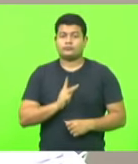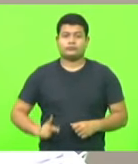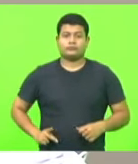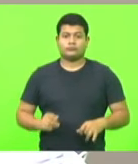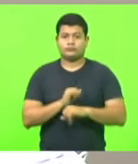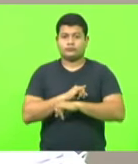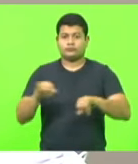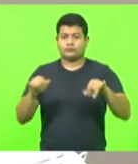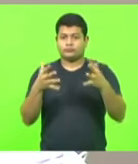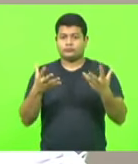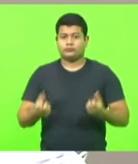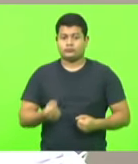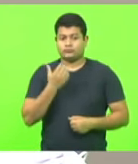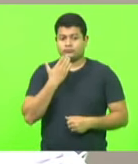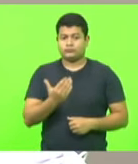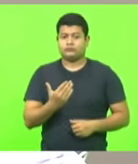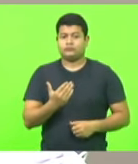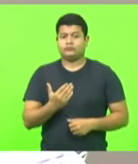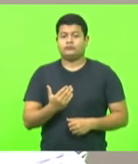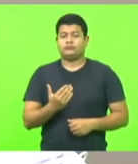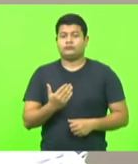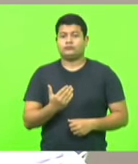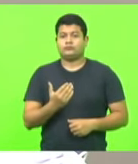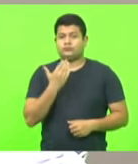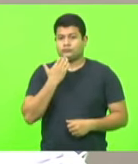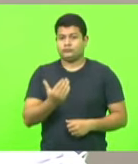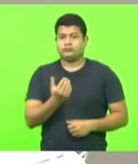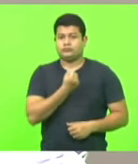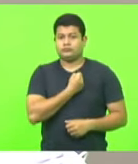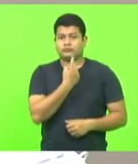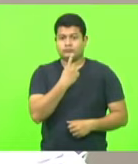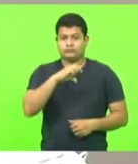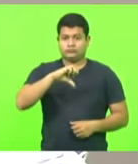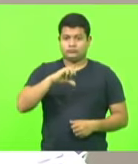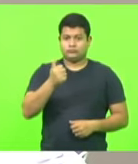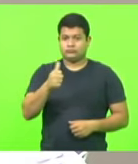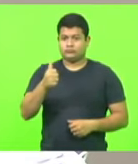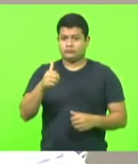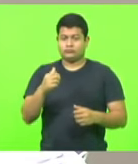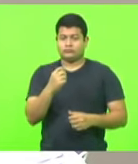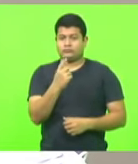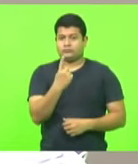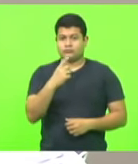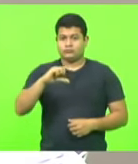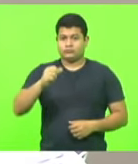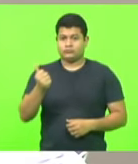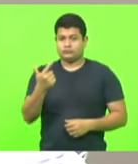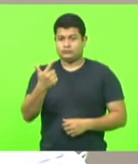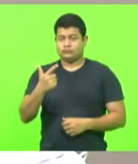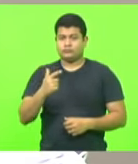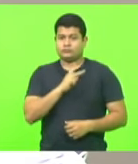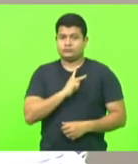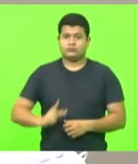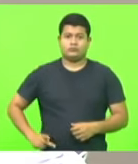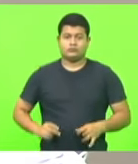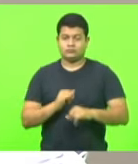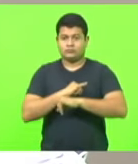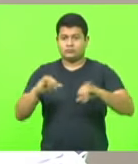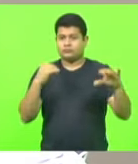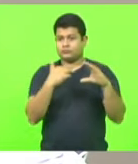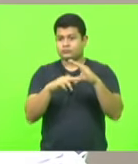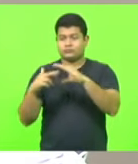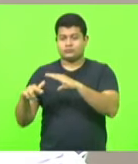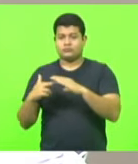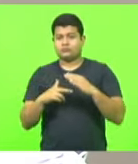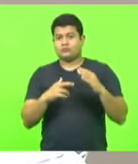comunica que defere os seguintes requerimentos. Requerimentos 1911 e 1912. Esta presidência comunica e encaminhará aos